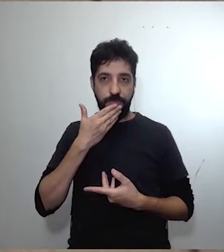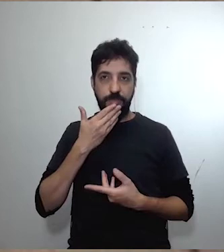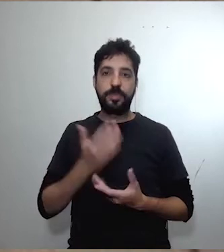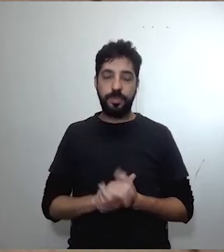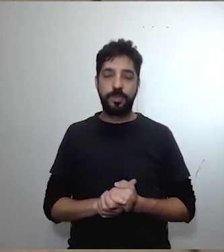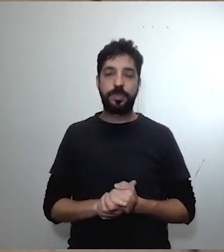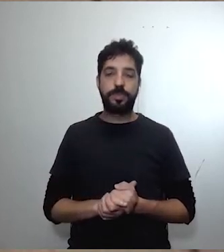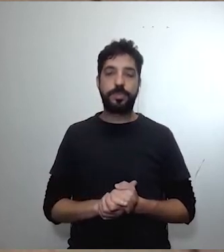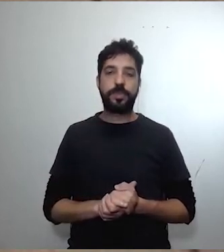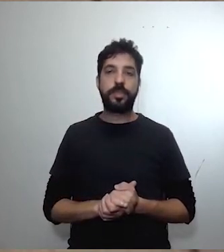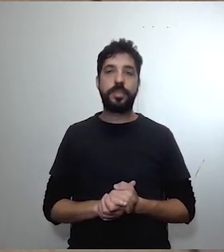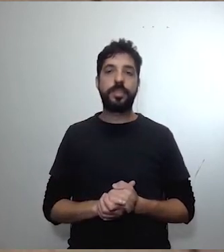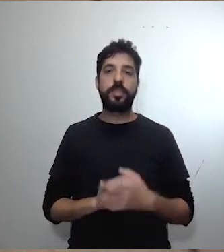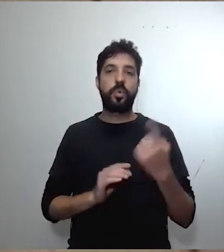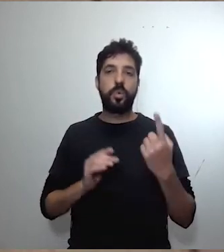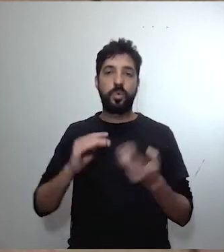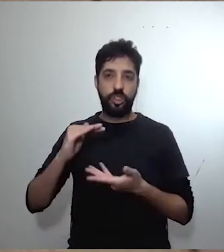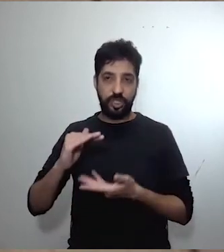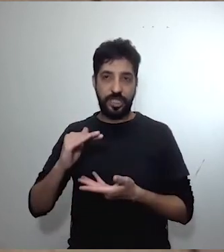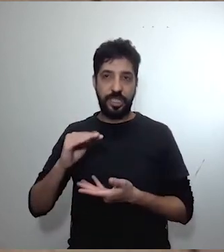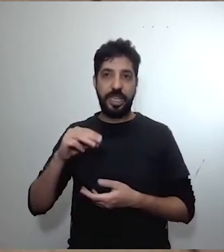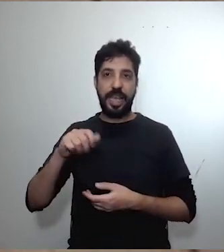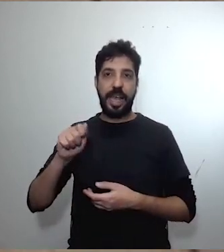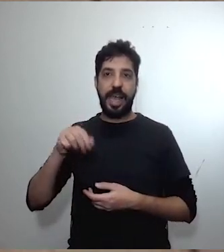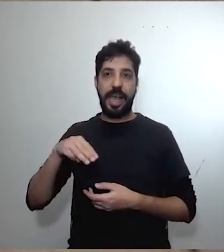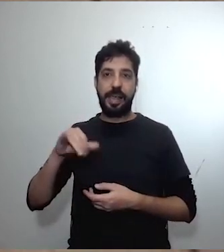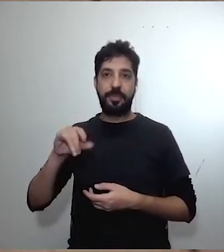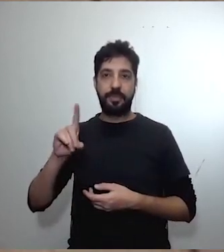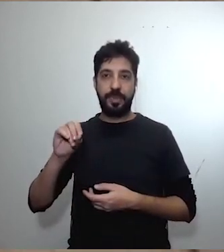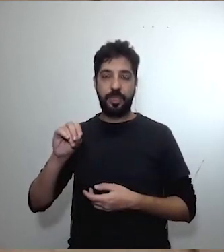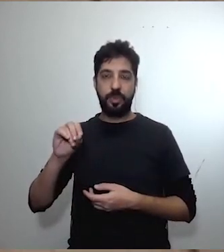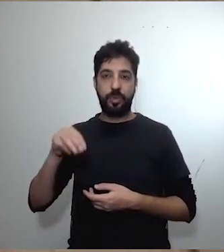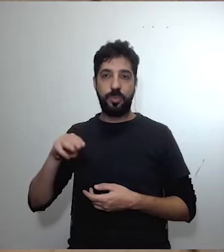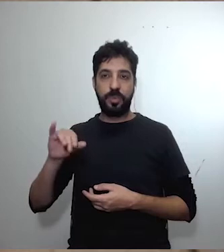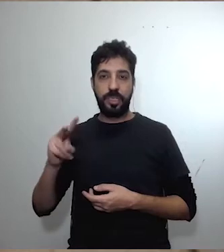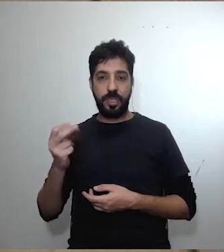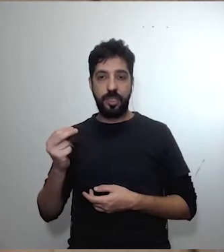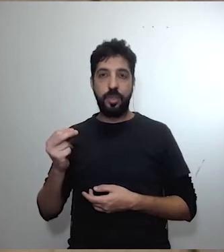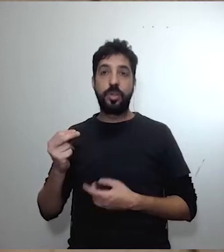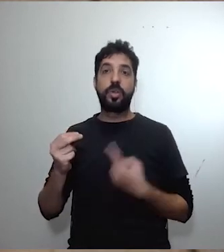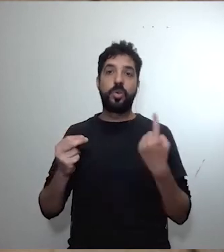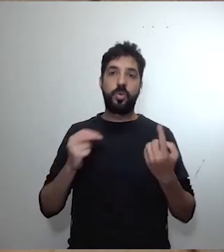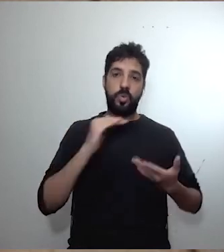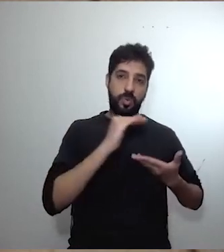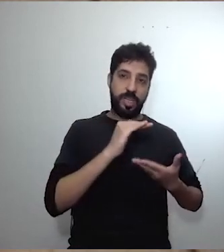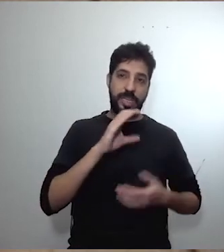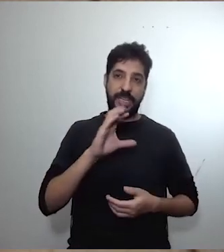ou o refinado, 1 xícara de amido de milho, 1 lata de creme de leite sem